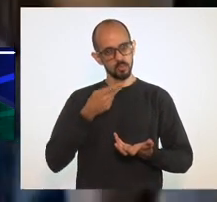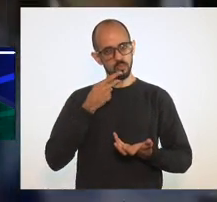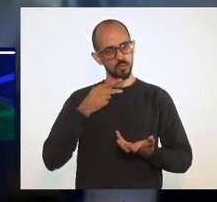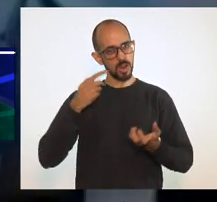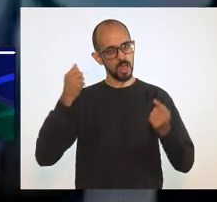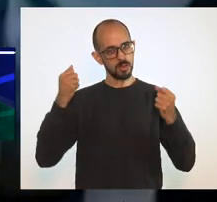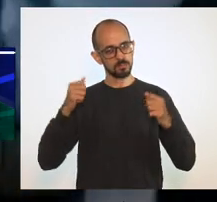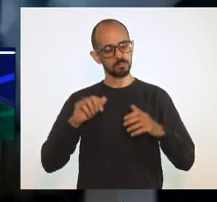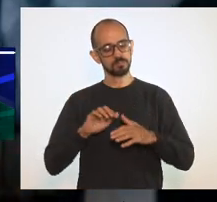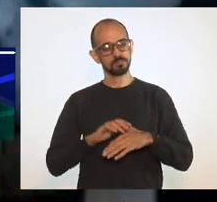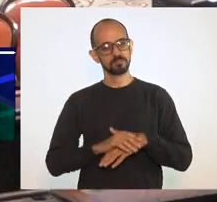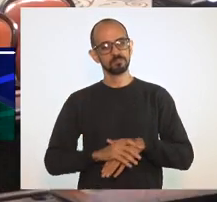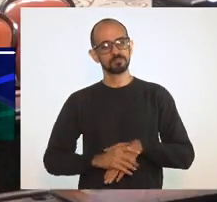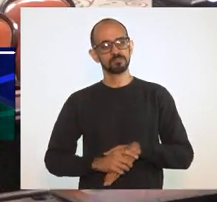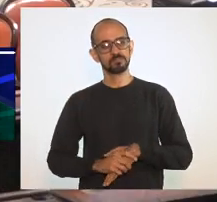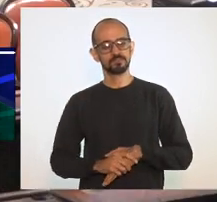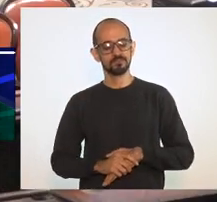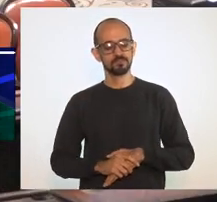declaração.